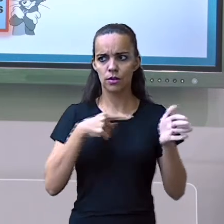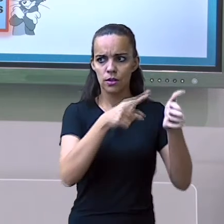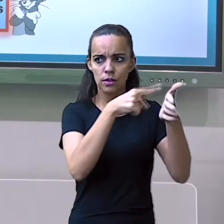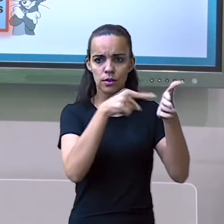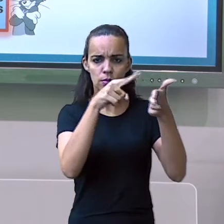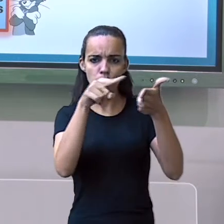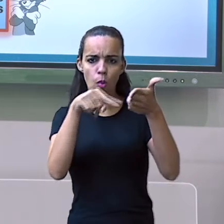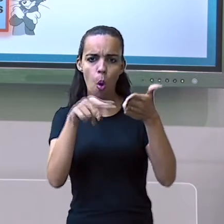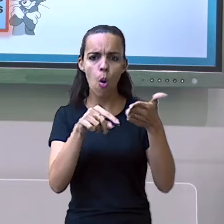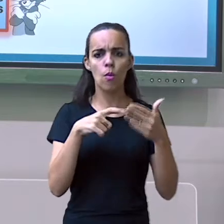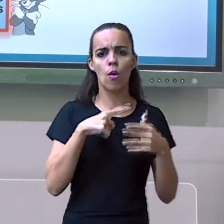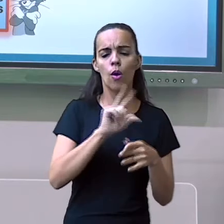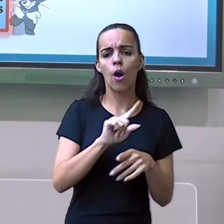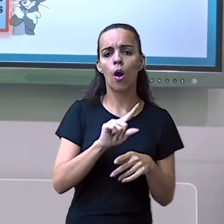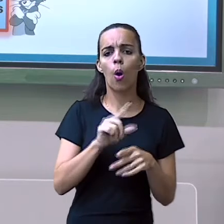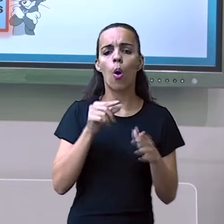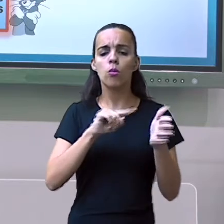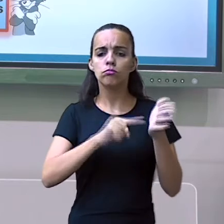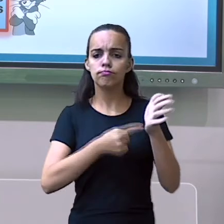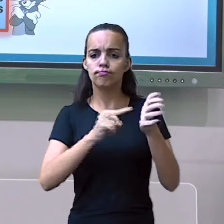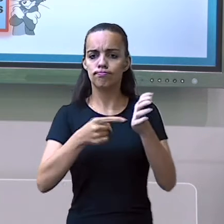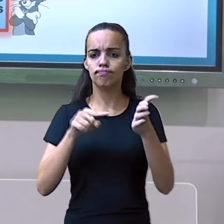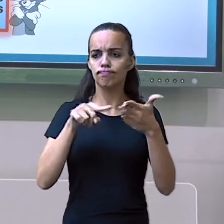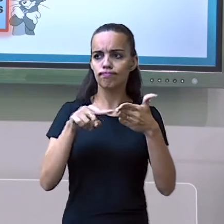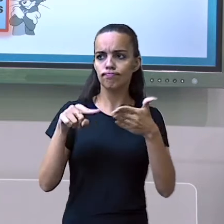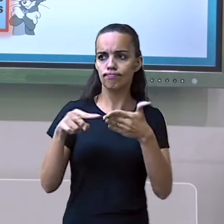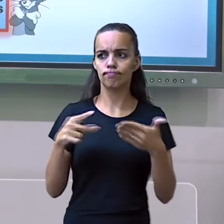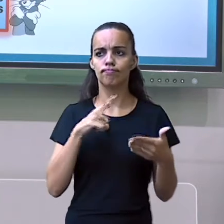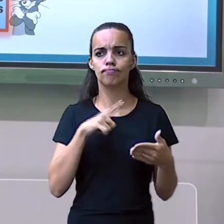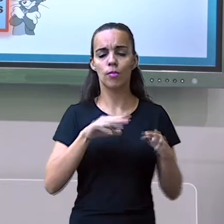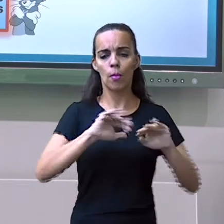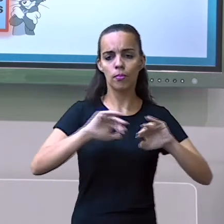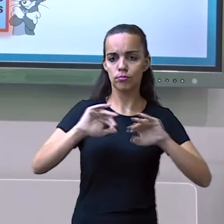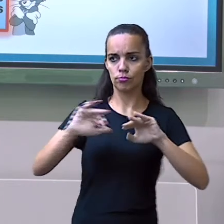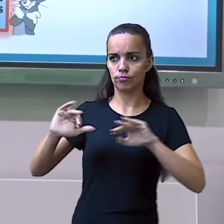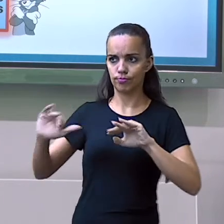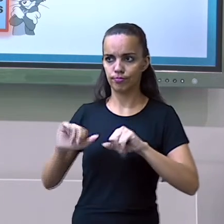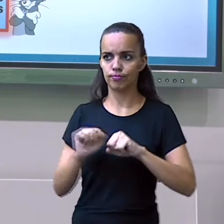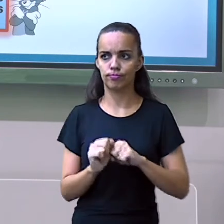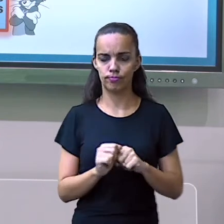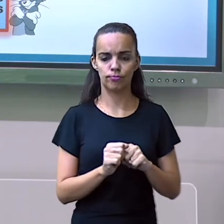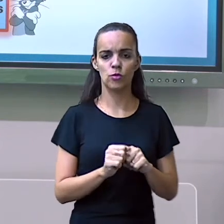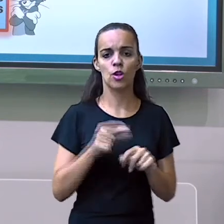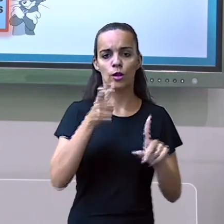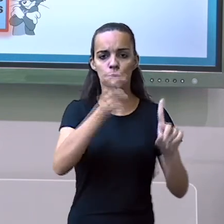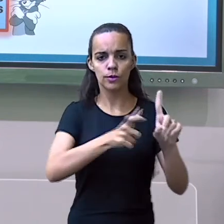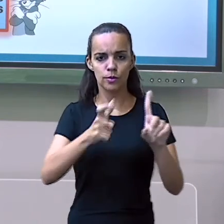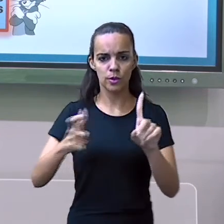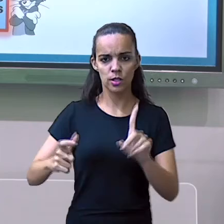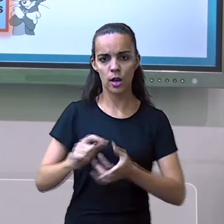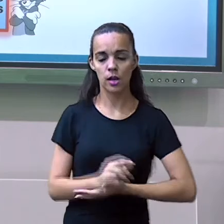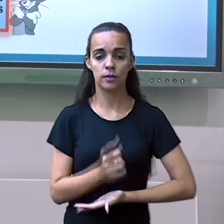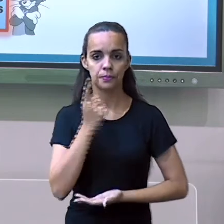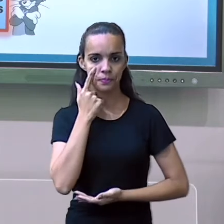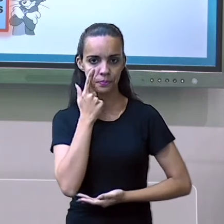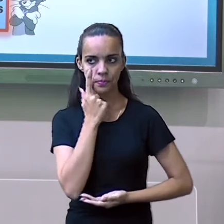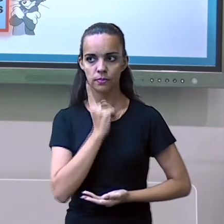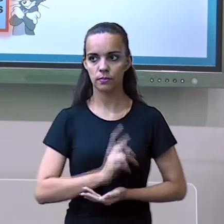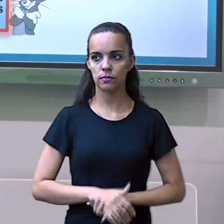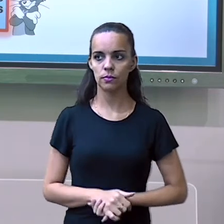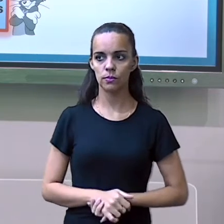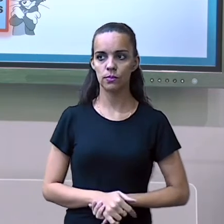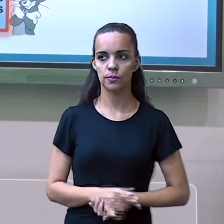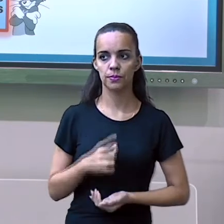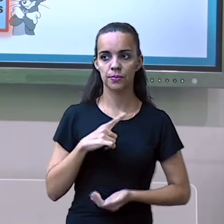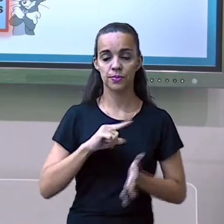de pontuação utilizado para separar os nomes dos personagens? Vamos lá,